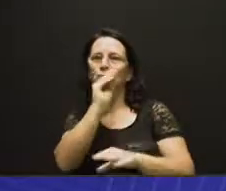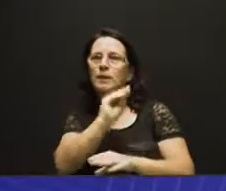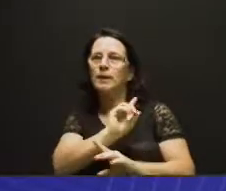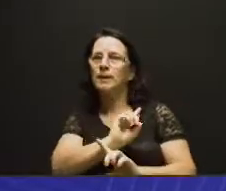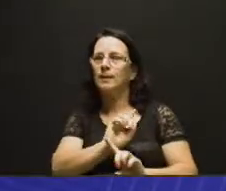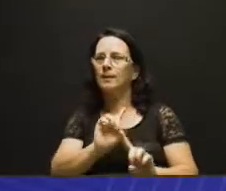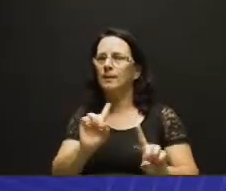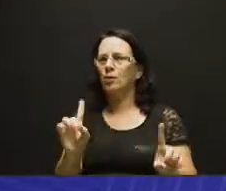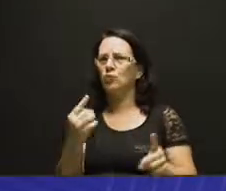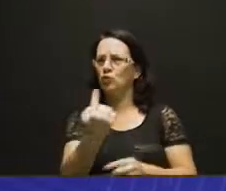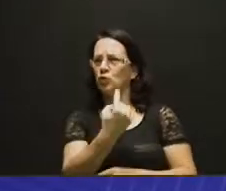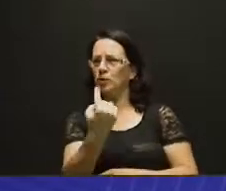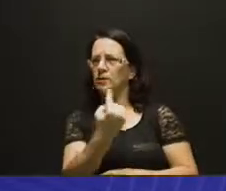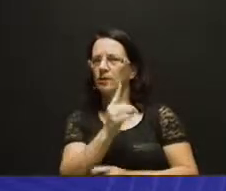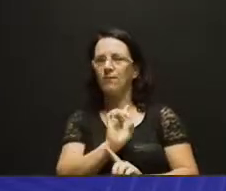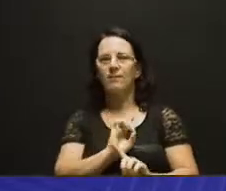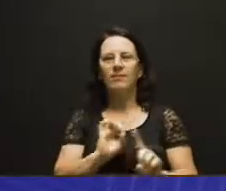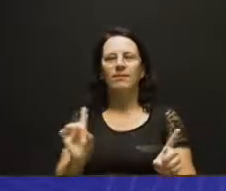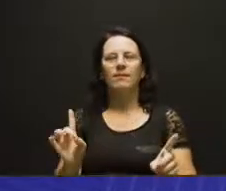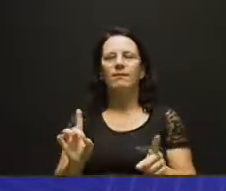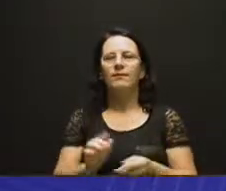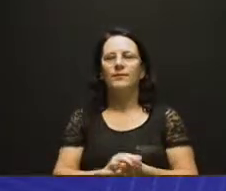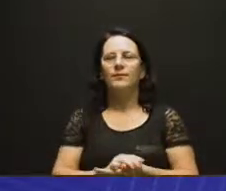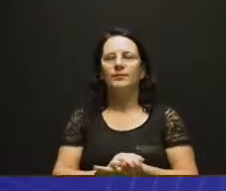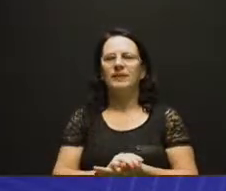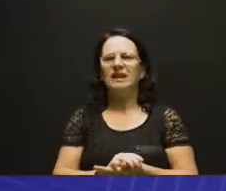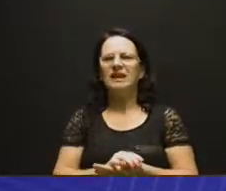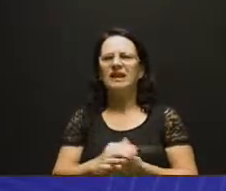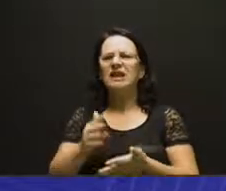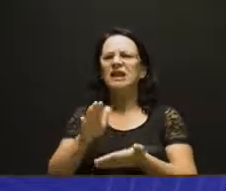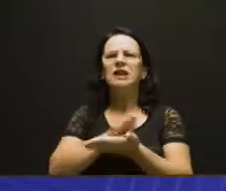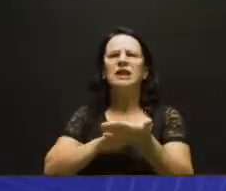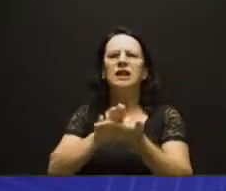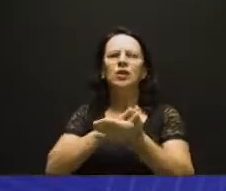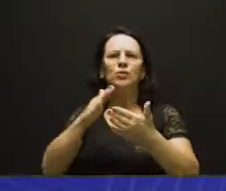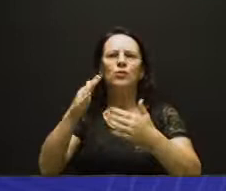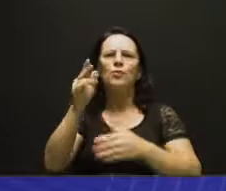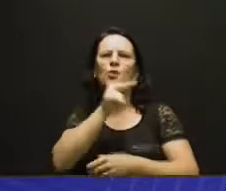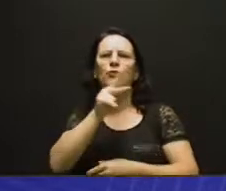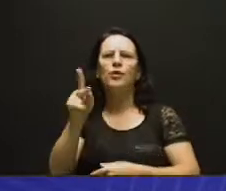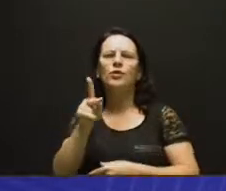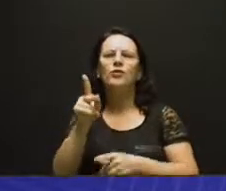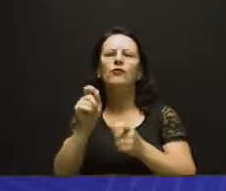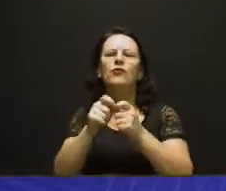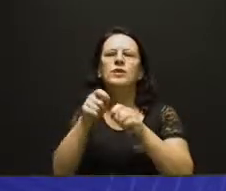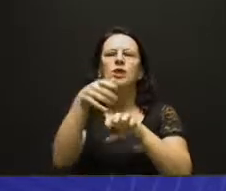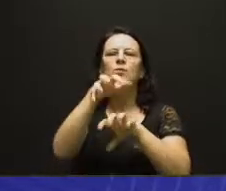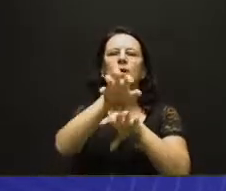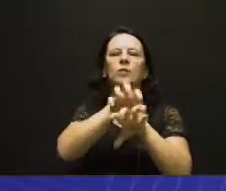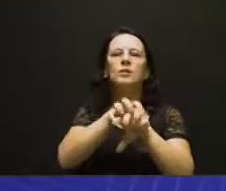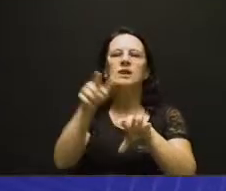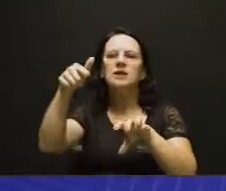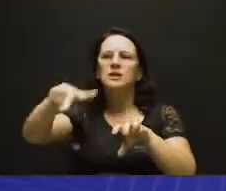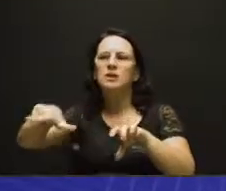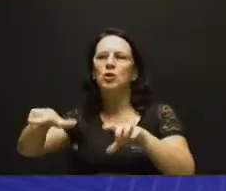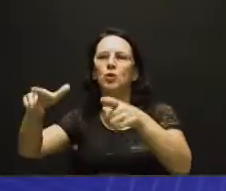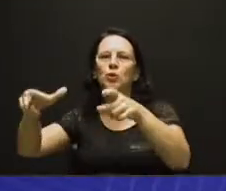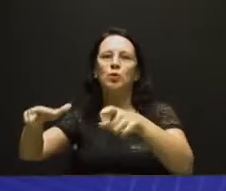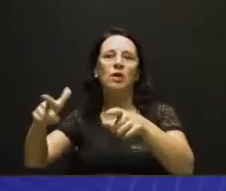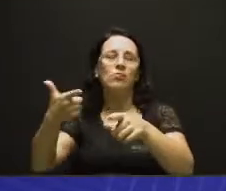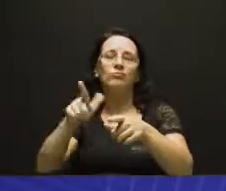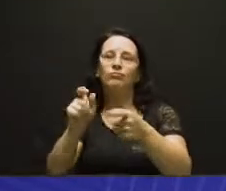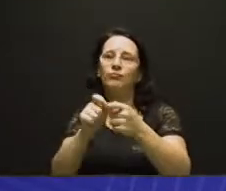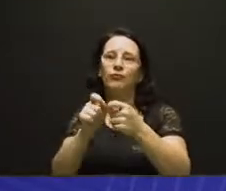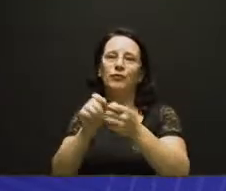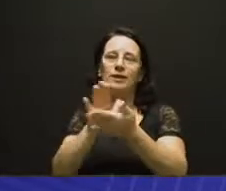faz inclusão sozinho ninguém nenhum professor vai conseguir fazer inclusão se o da outra sala não tiver fazendo